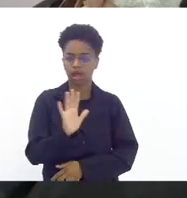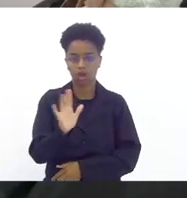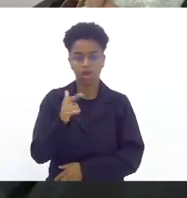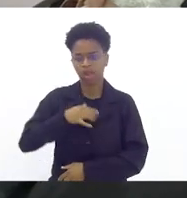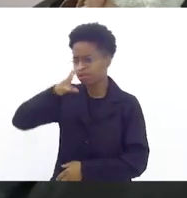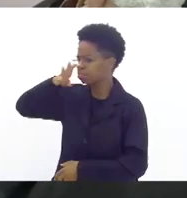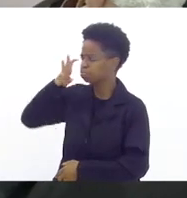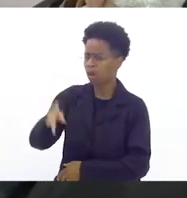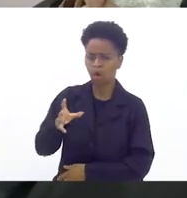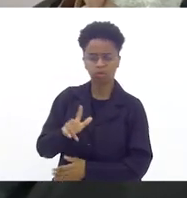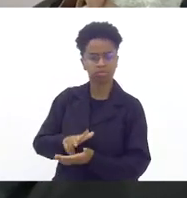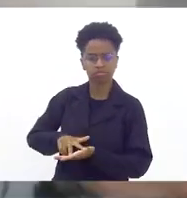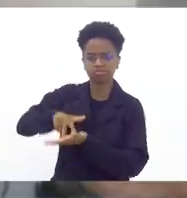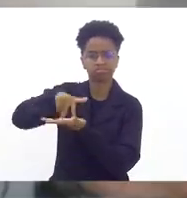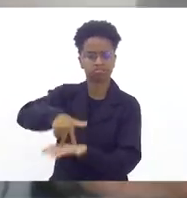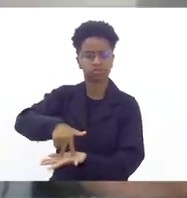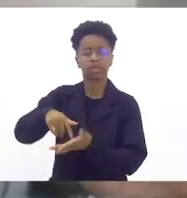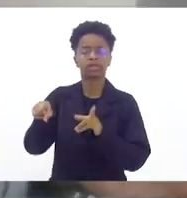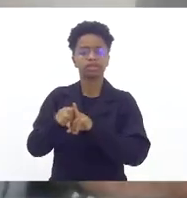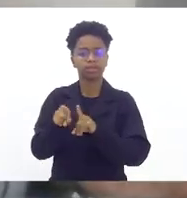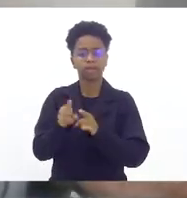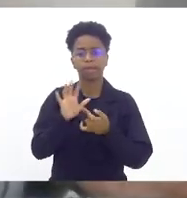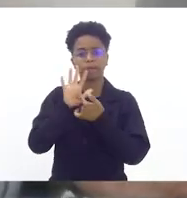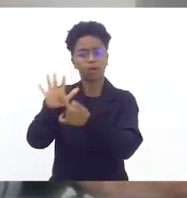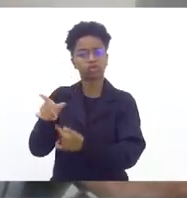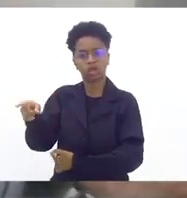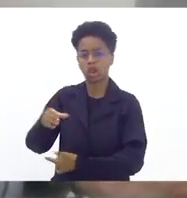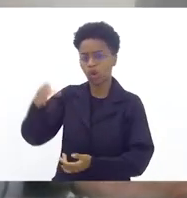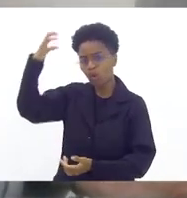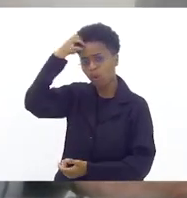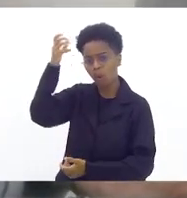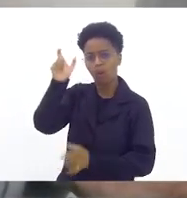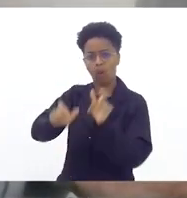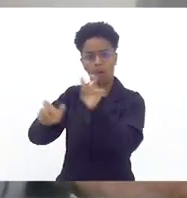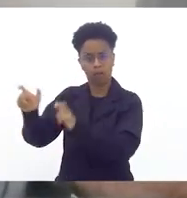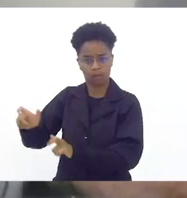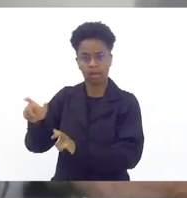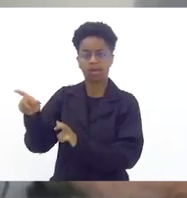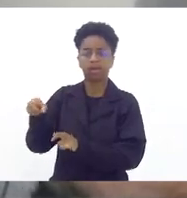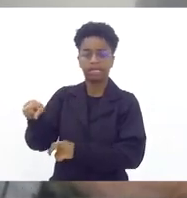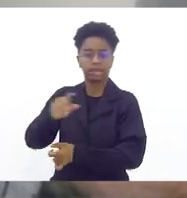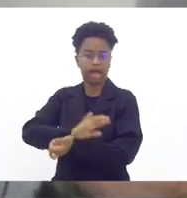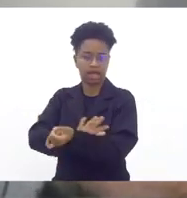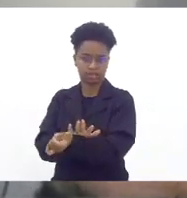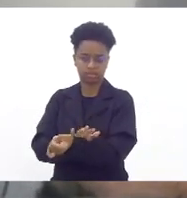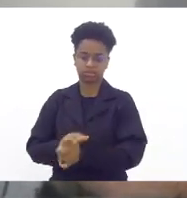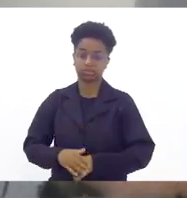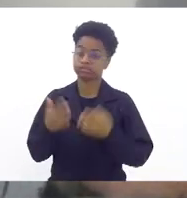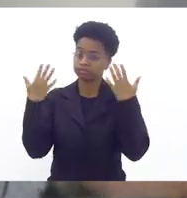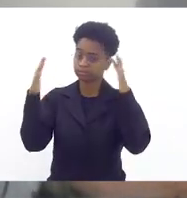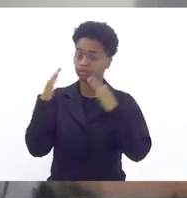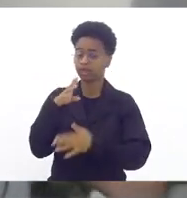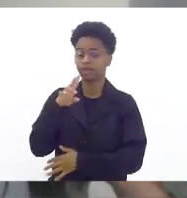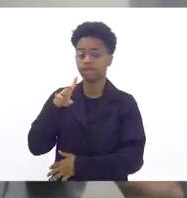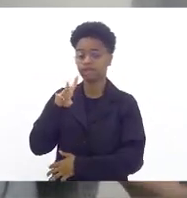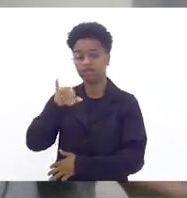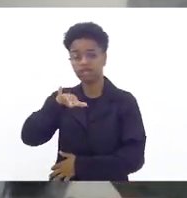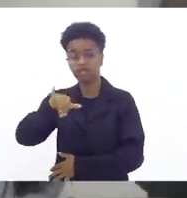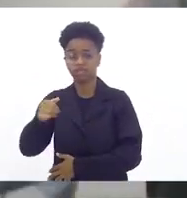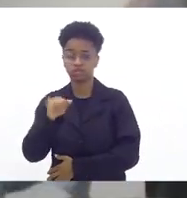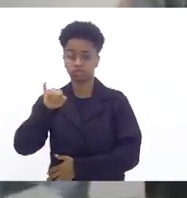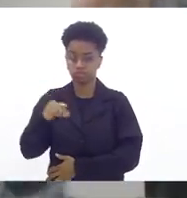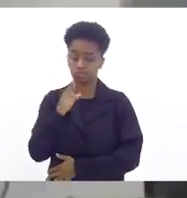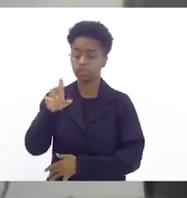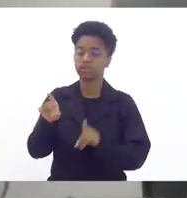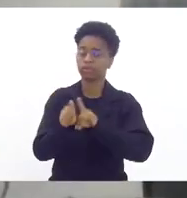Ele levantou a cabeça e botou no banco dos réus poderosos racistas. Viva o Vini Júnior e viva a luta